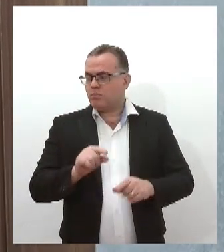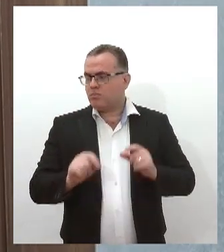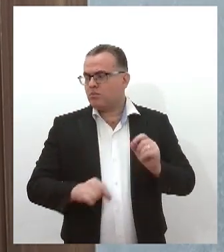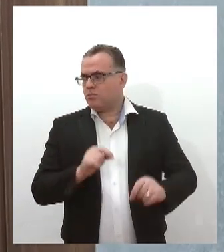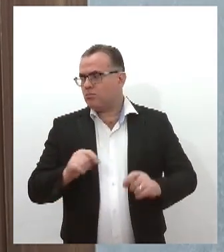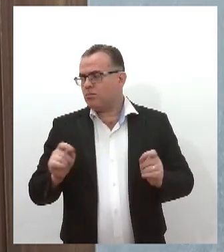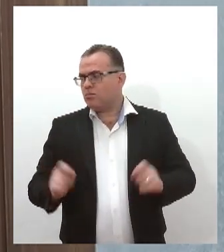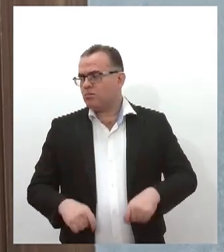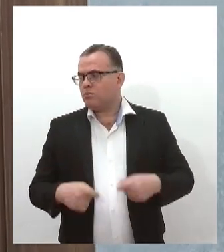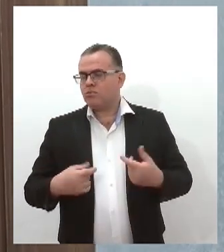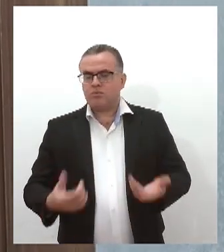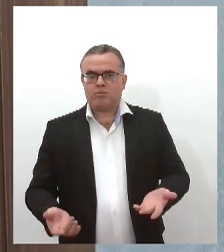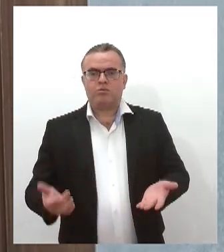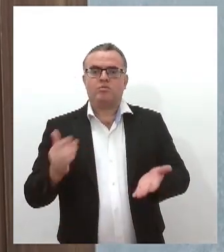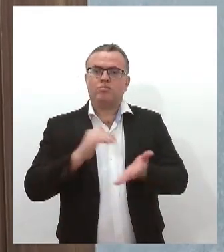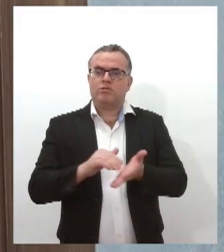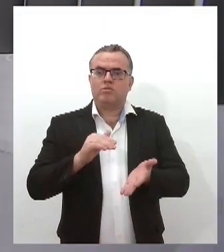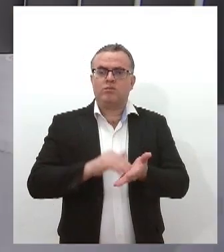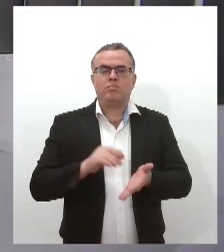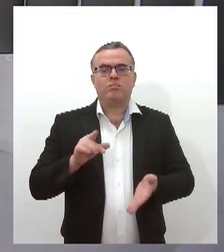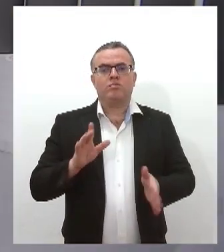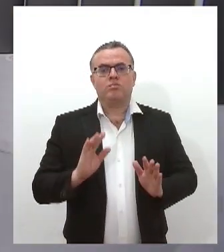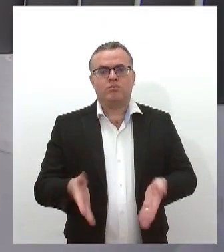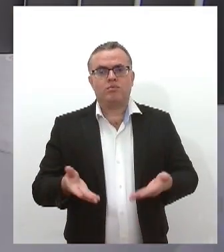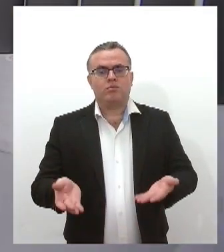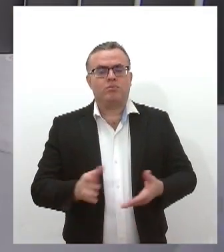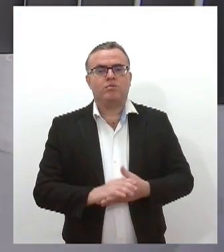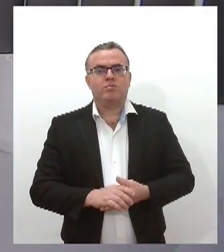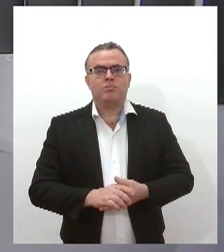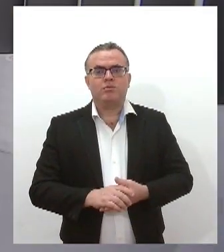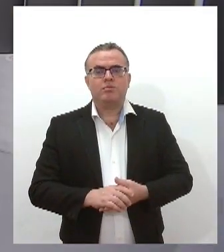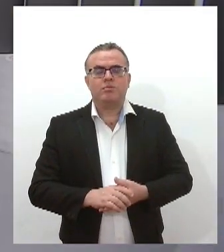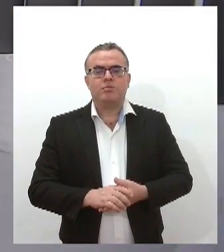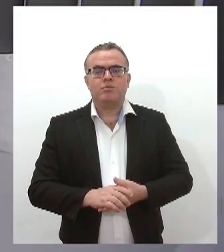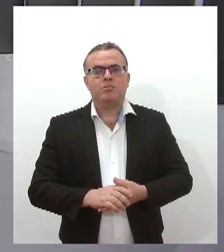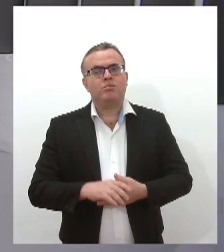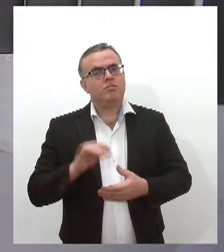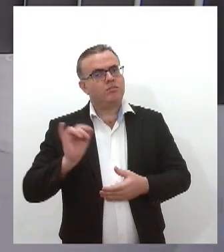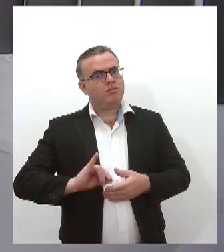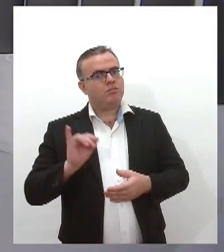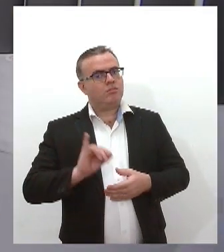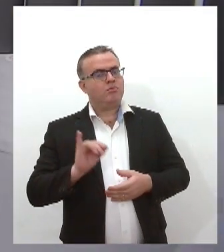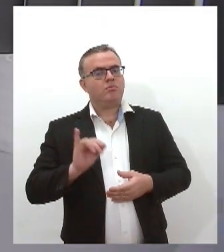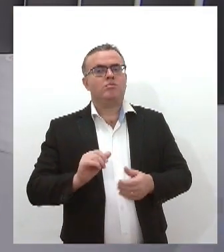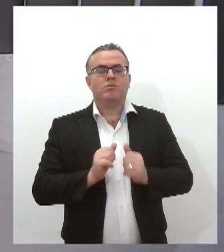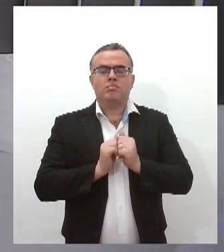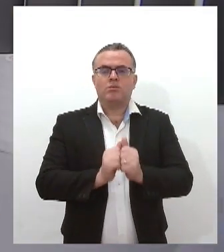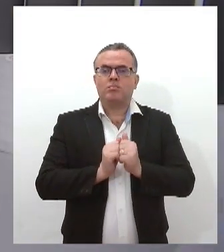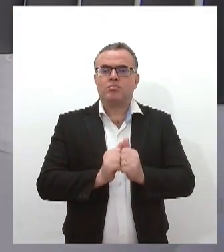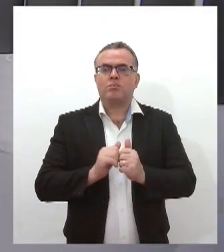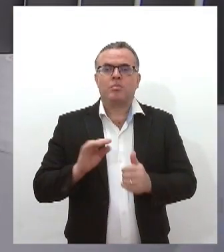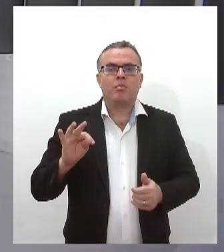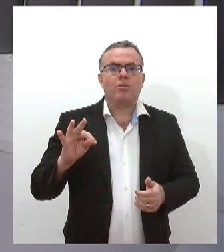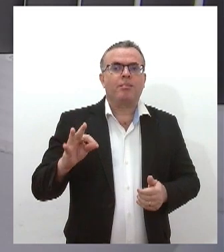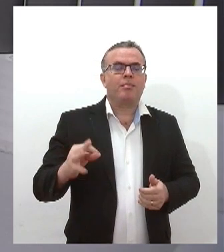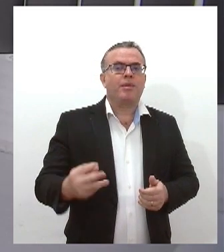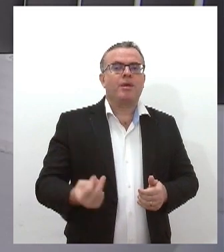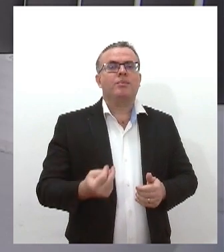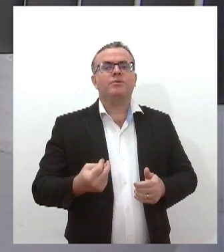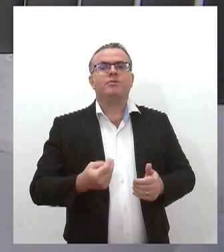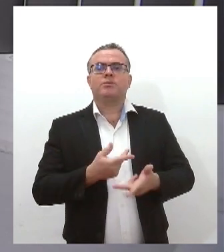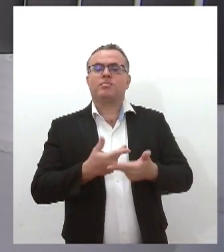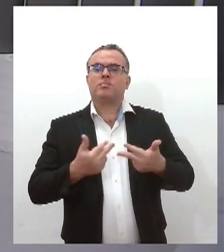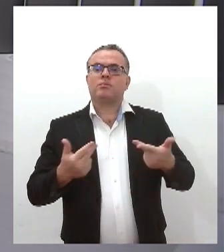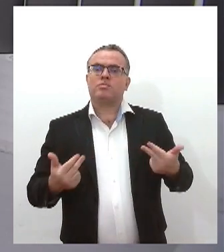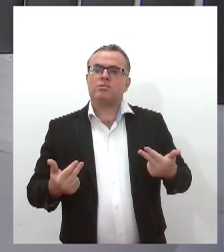Secretaria das Cidades, no Conselho das Cidades. Isso mesmo, né? Importantíssimo para acompanhar todos os processos e também pegar